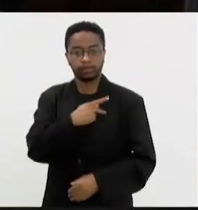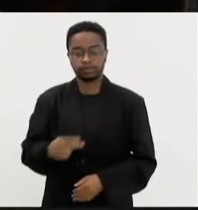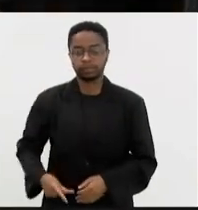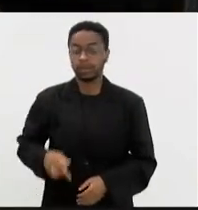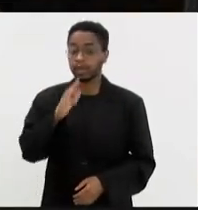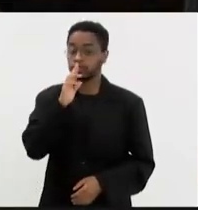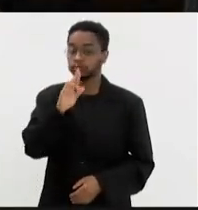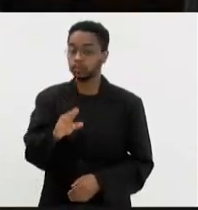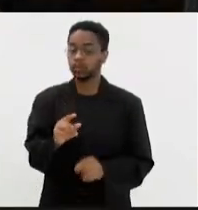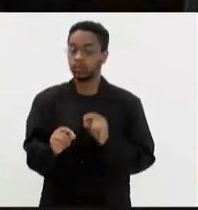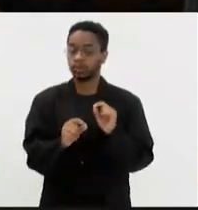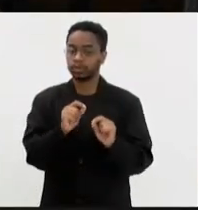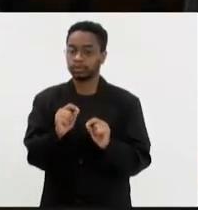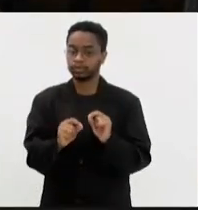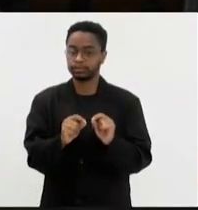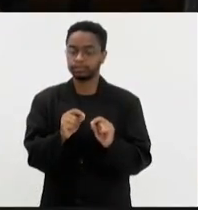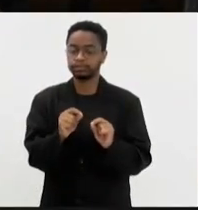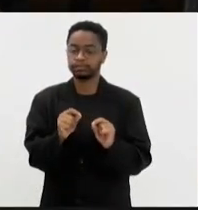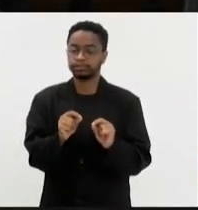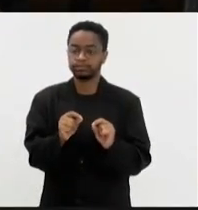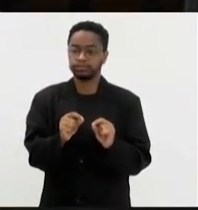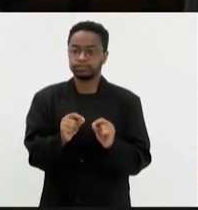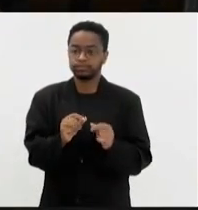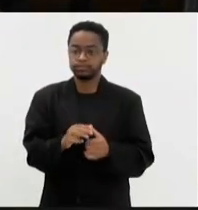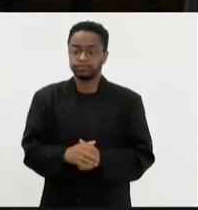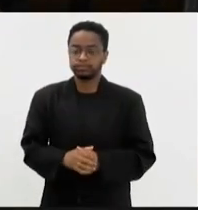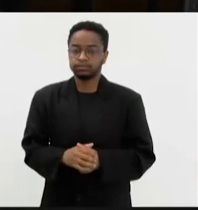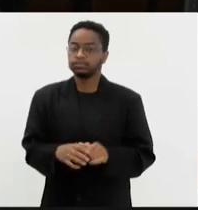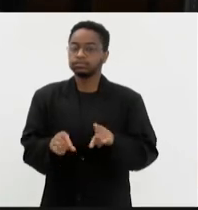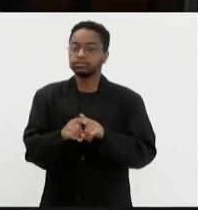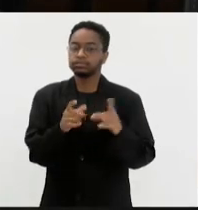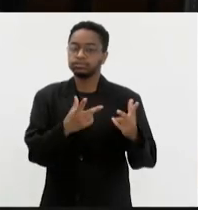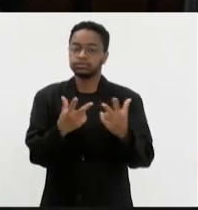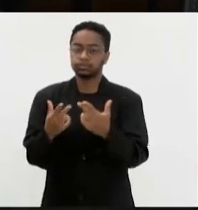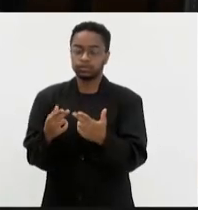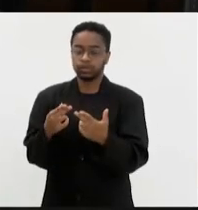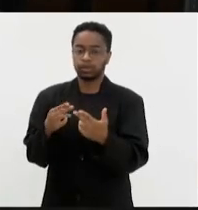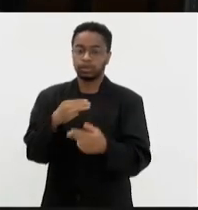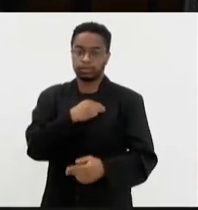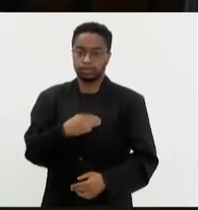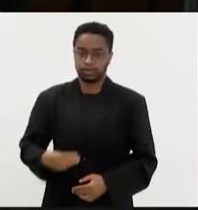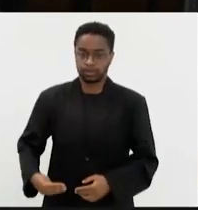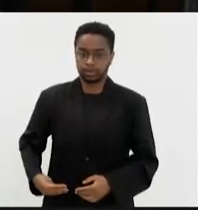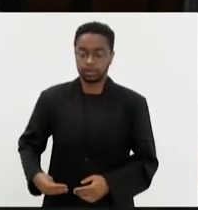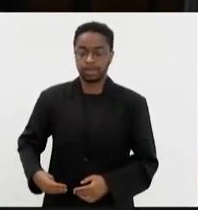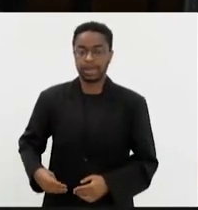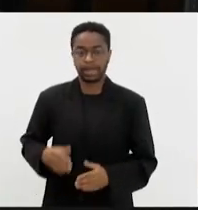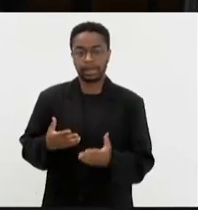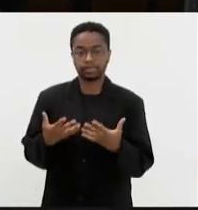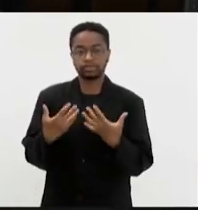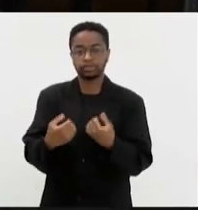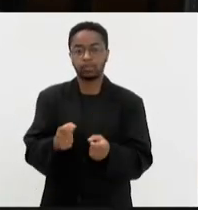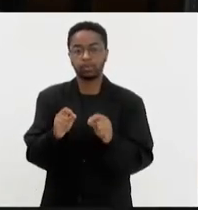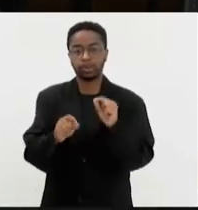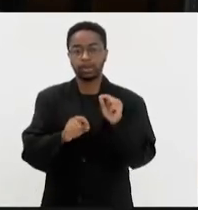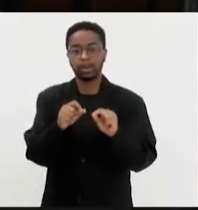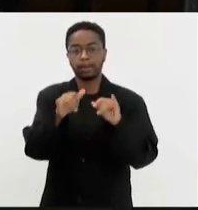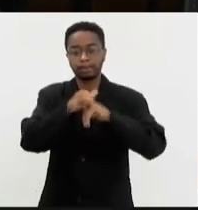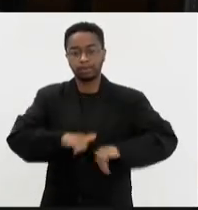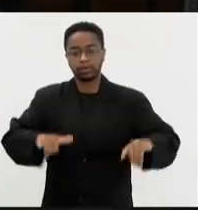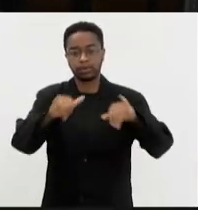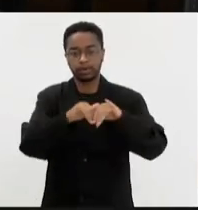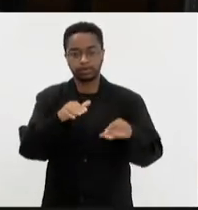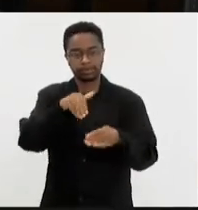eh eh os ministros pela pela aferição da propaganda eleitoral sabe quão